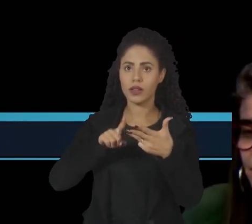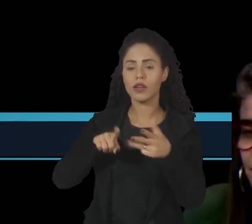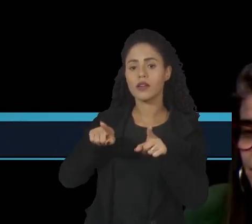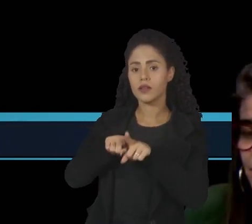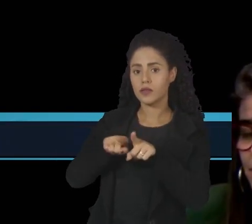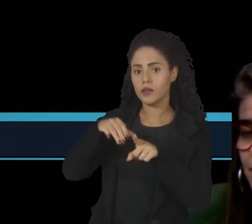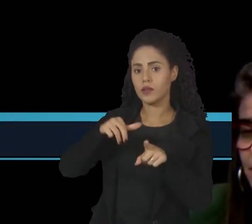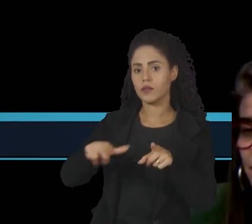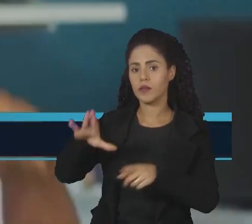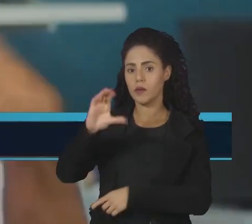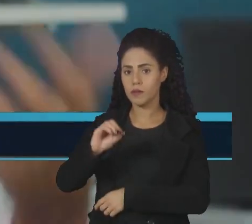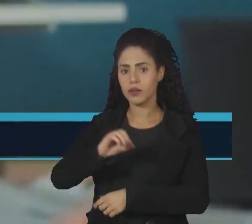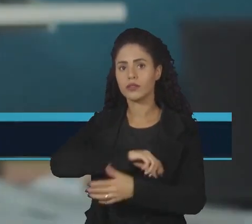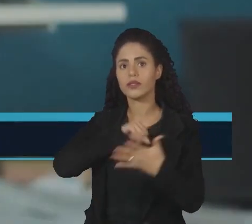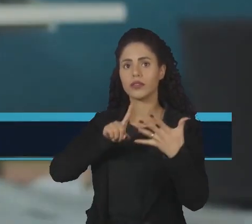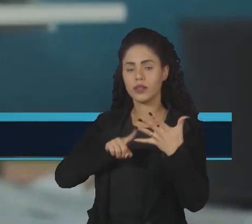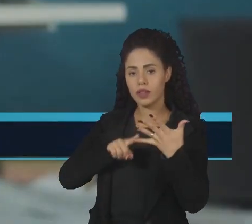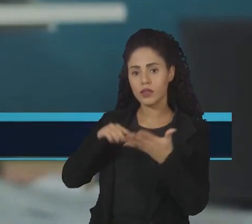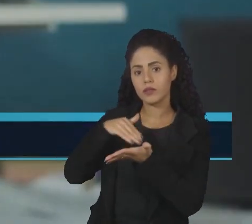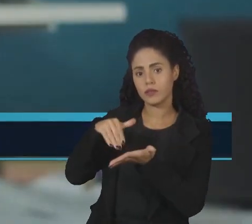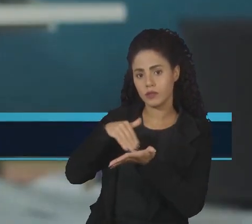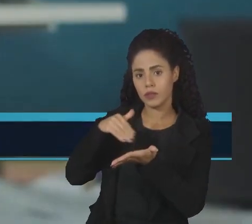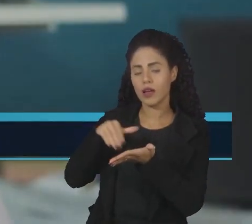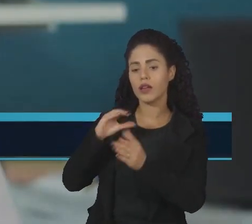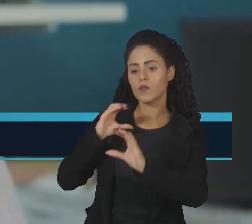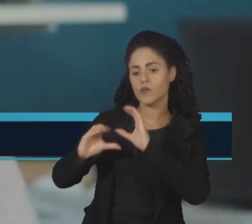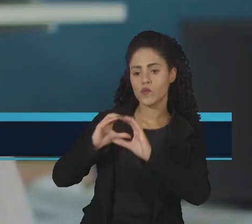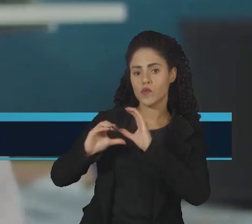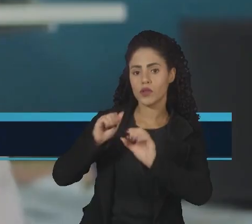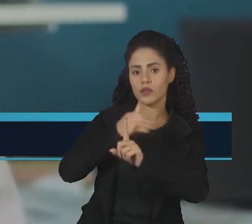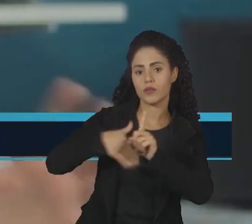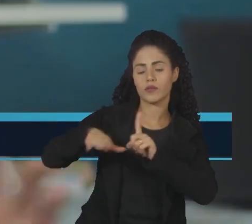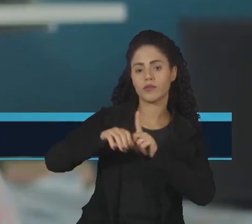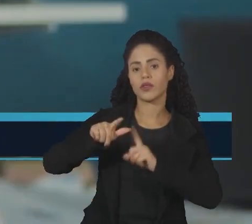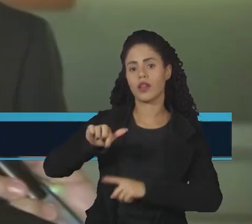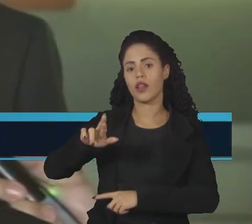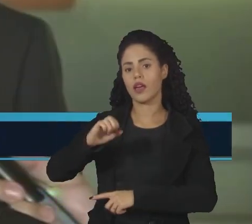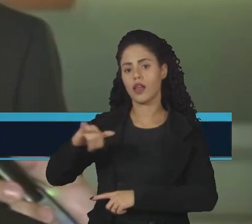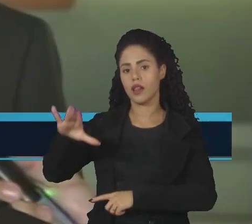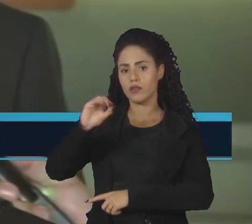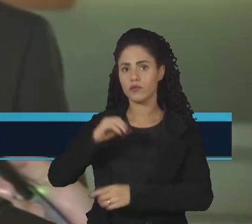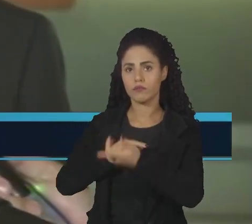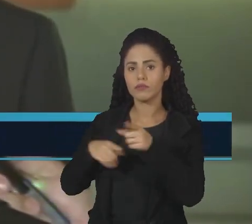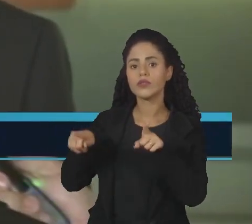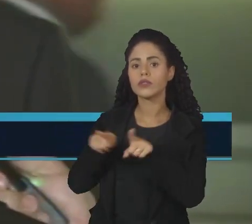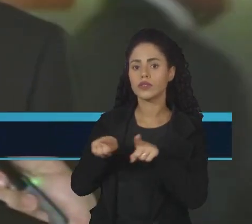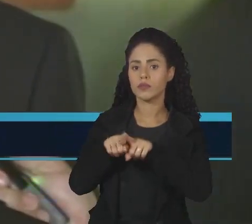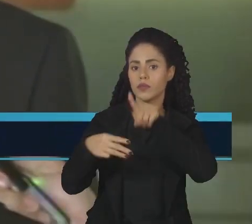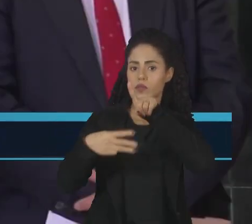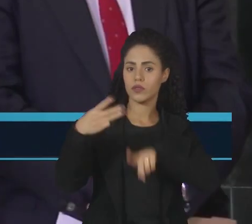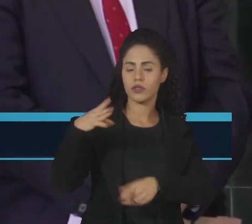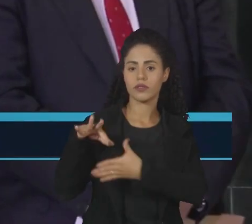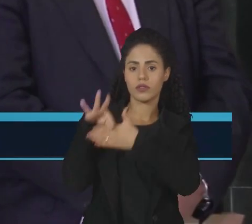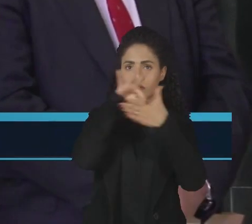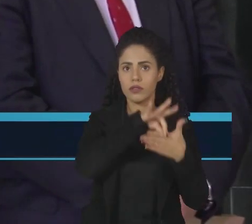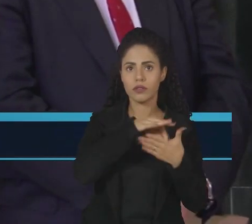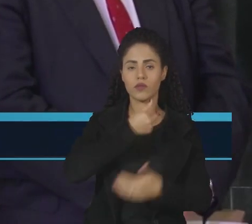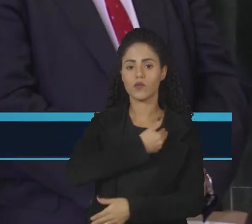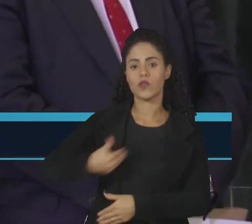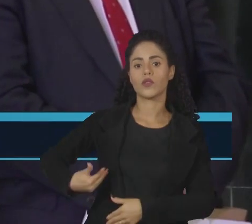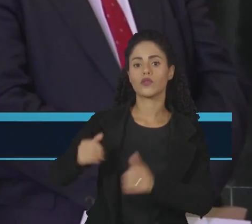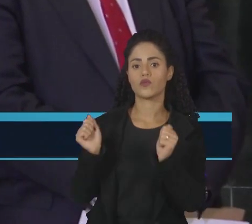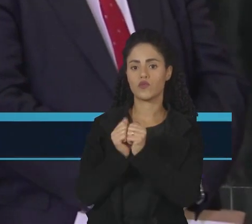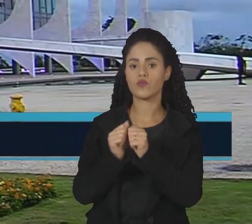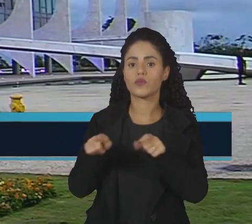Secretaria-Geral, Márcio Macedo e da Secretaria de Comunicação Social, Laércio Portela. E ainda os 3 líderes do governo no